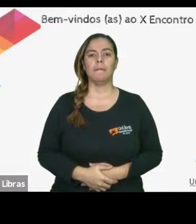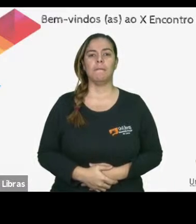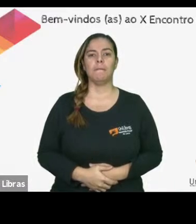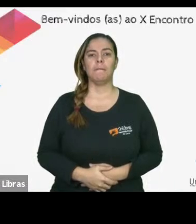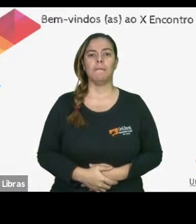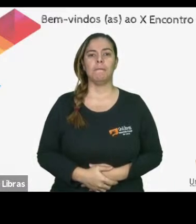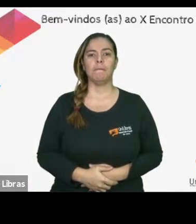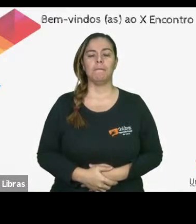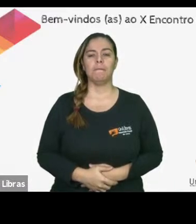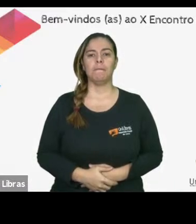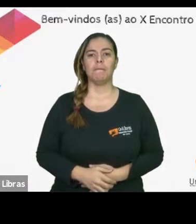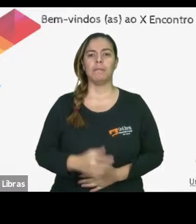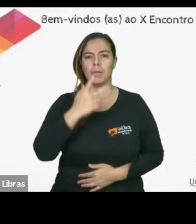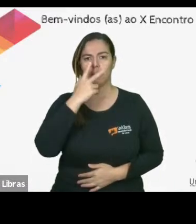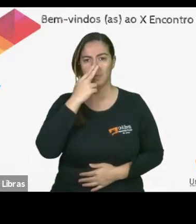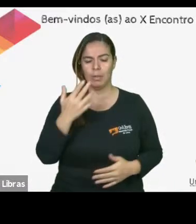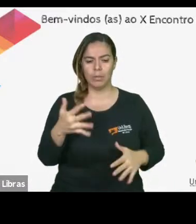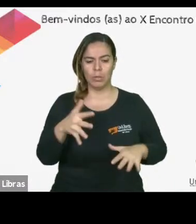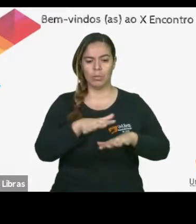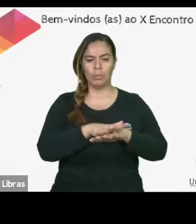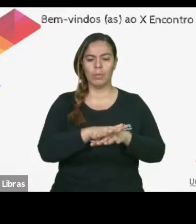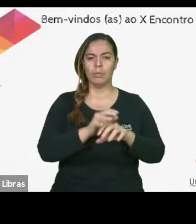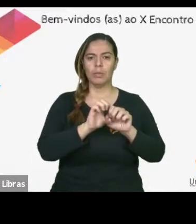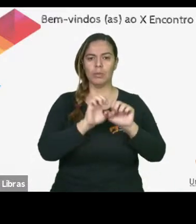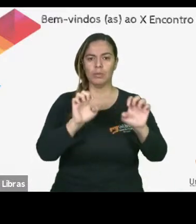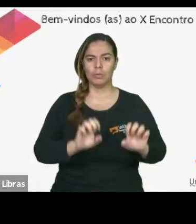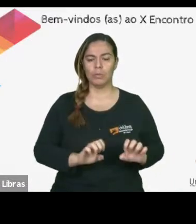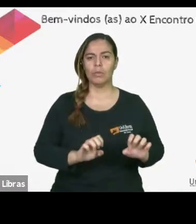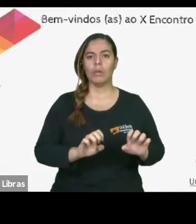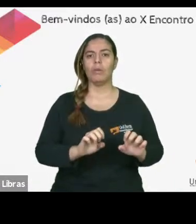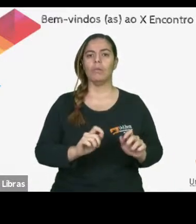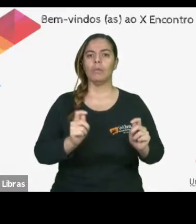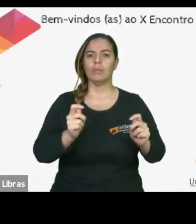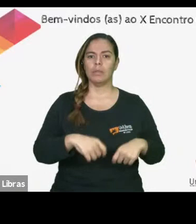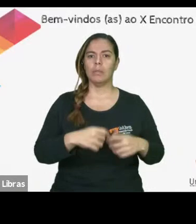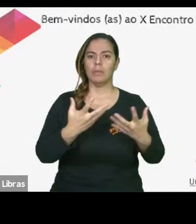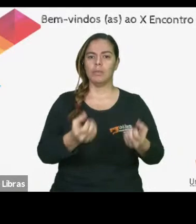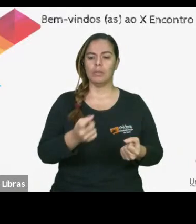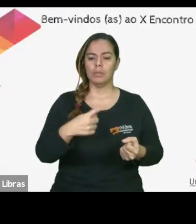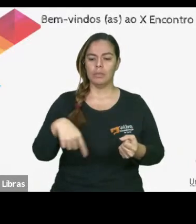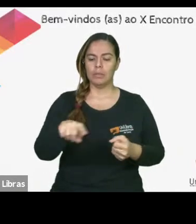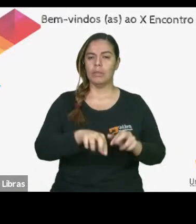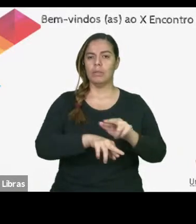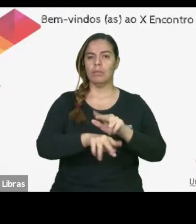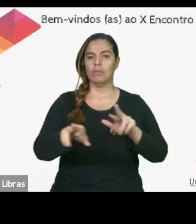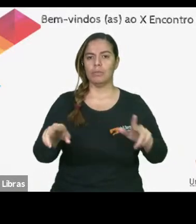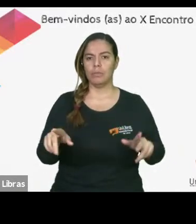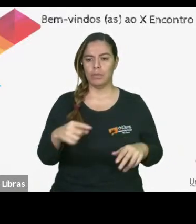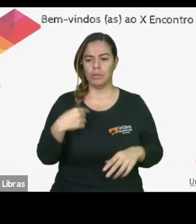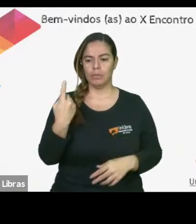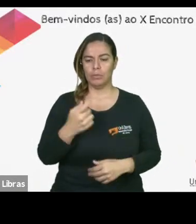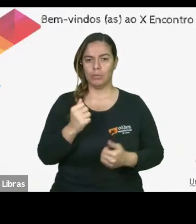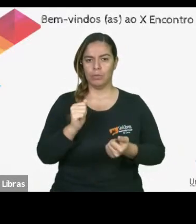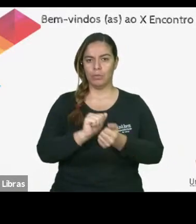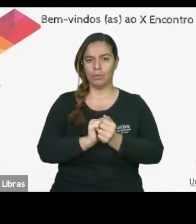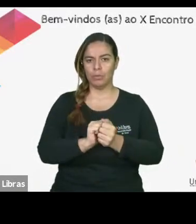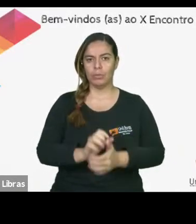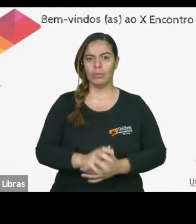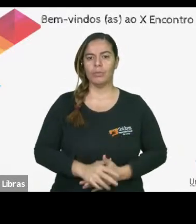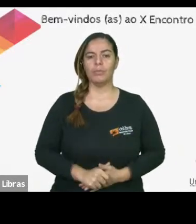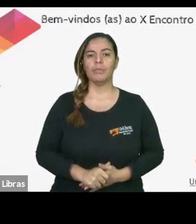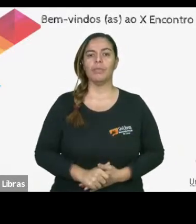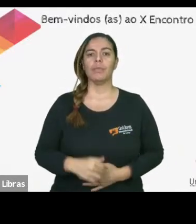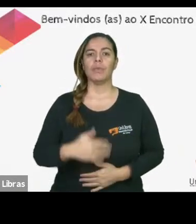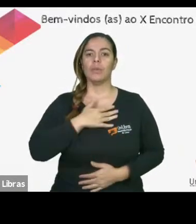Esse seria um acoplamento estrutural indispensável para aceitarmos o diferente ao nosso lado?